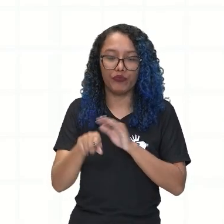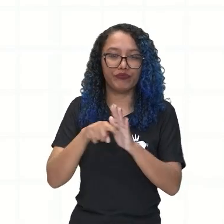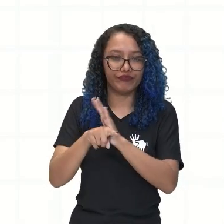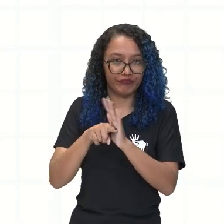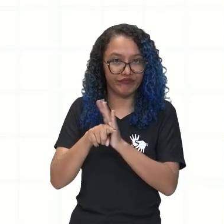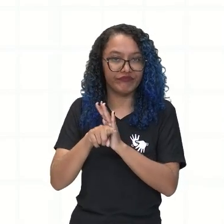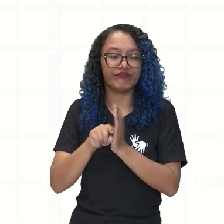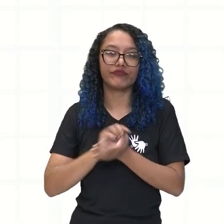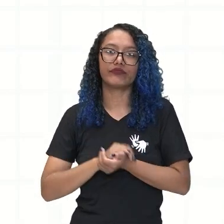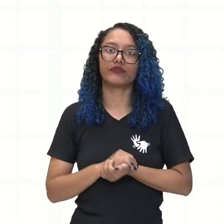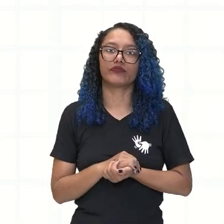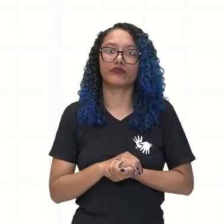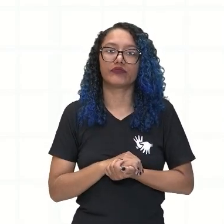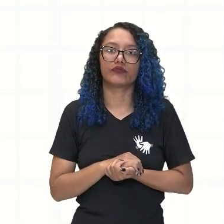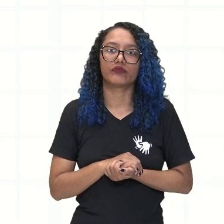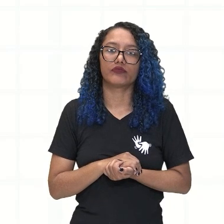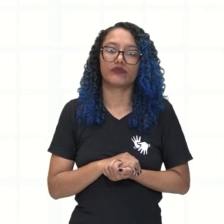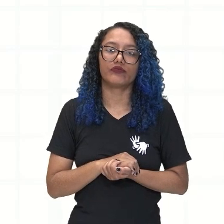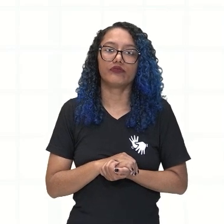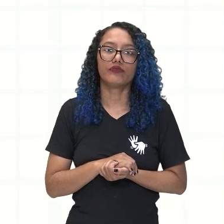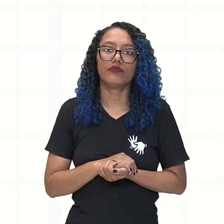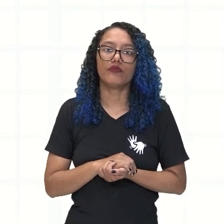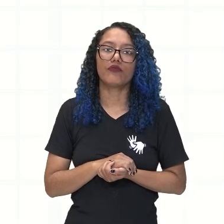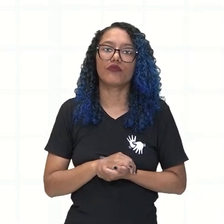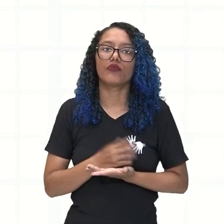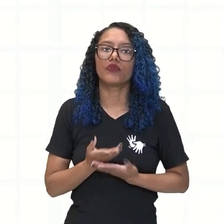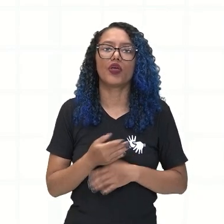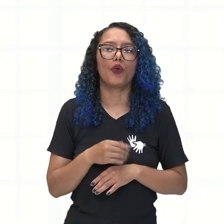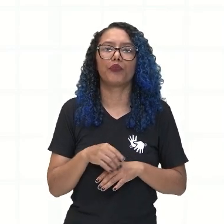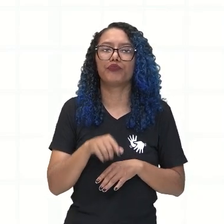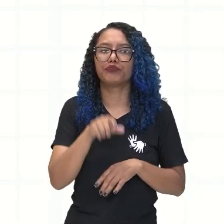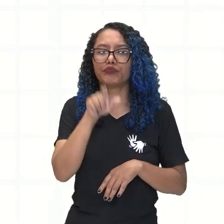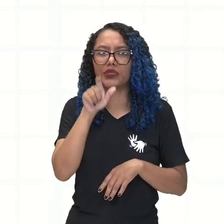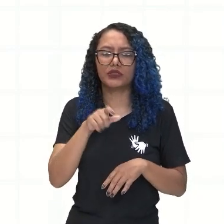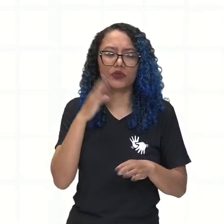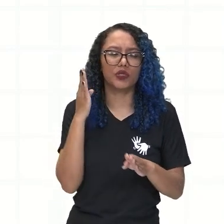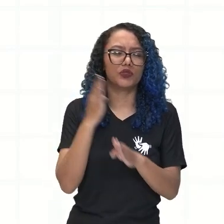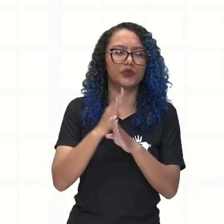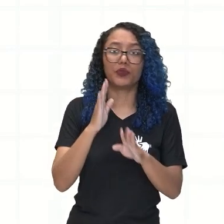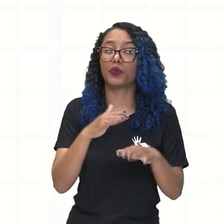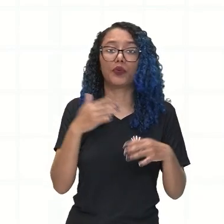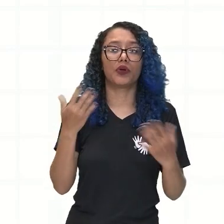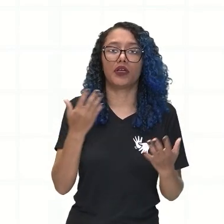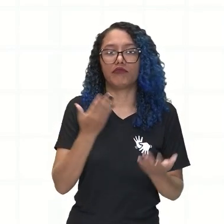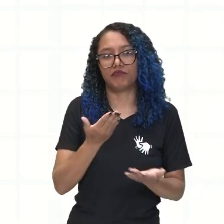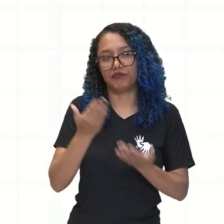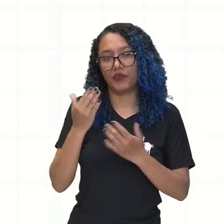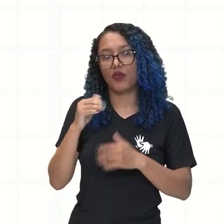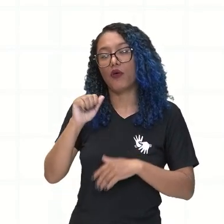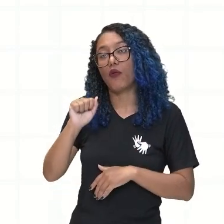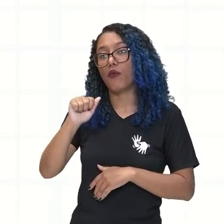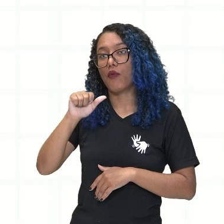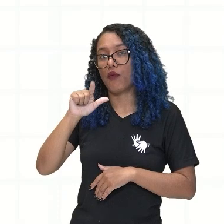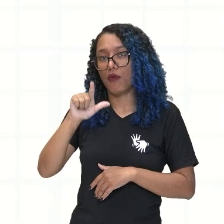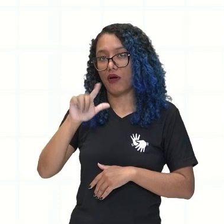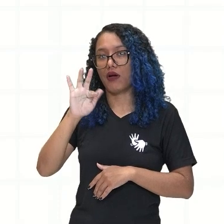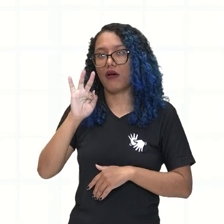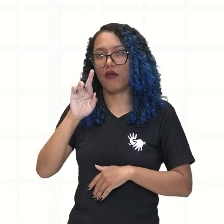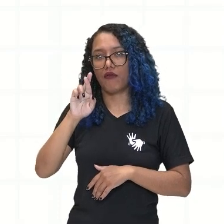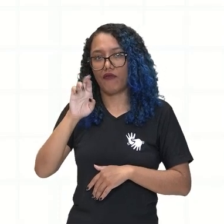aqui, ó, descoberto pelo naturalista britânico Alfred Russel Wallace, que